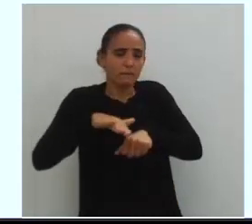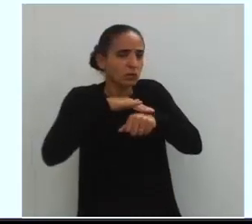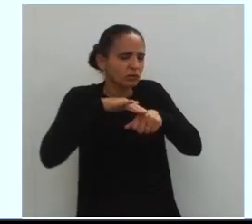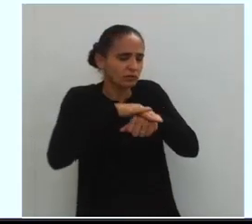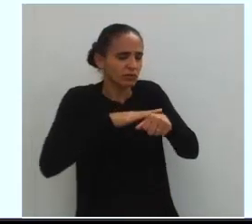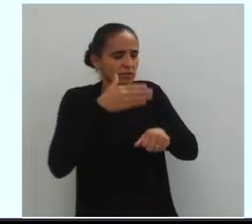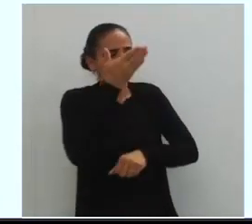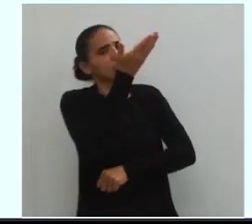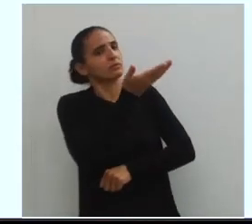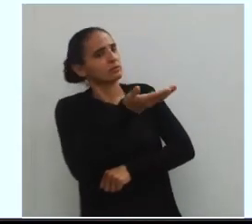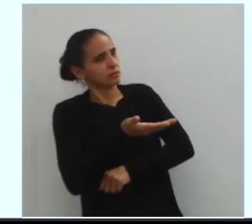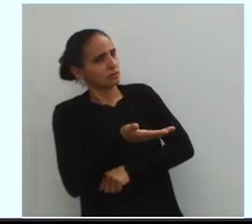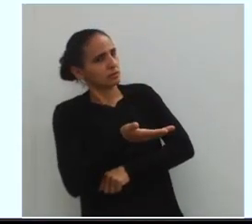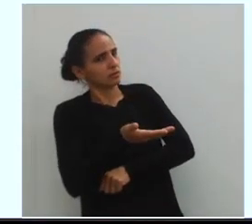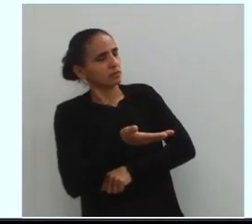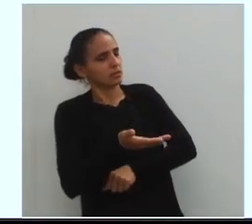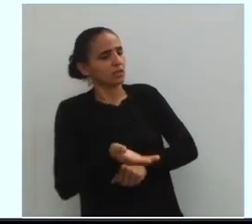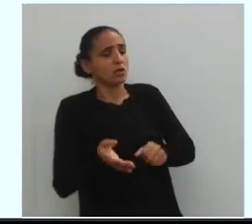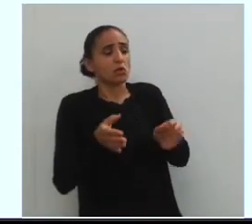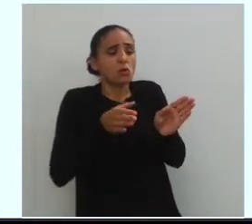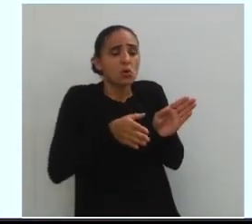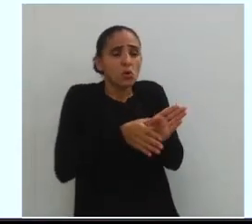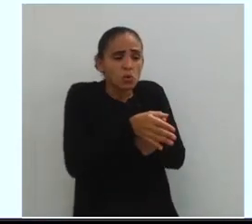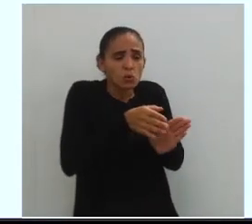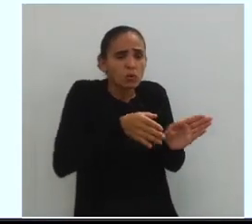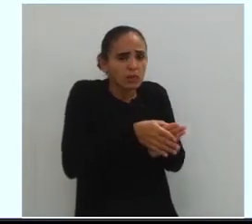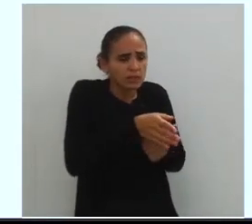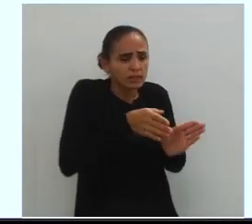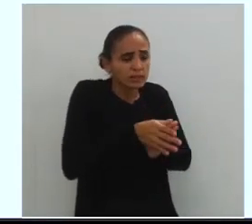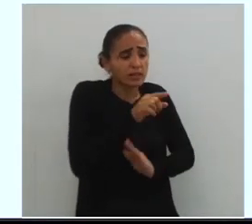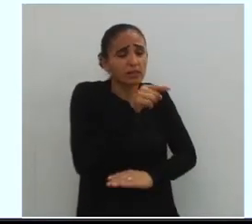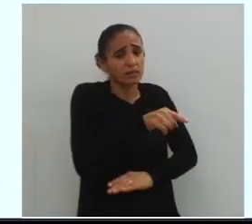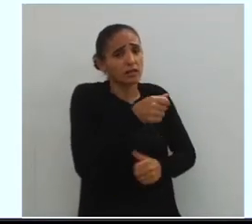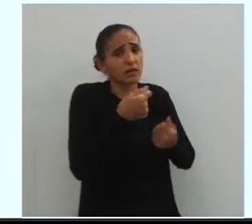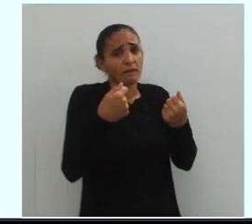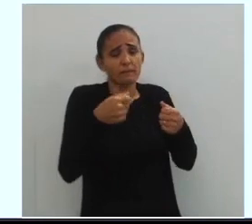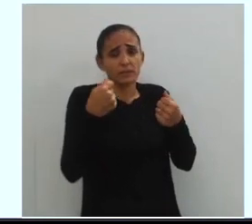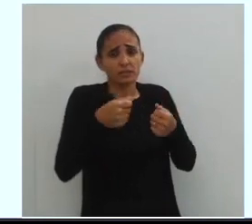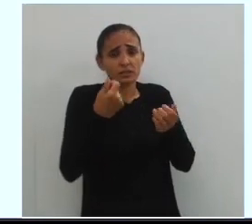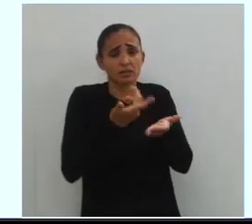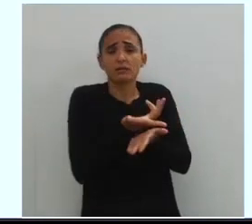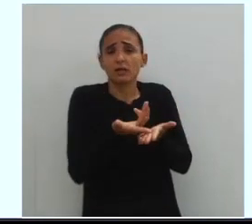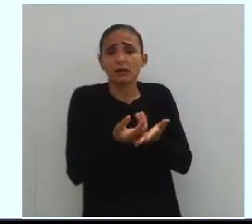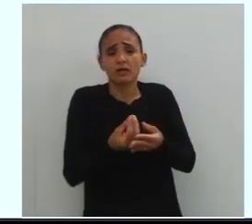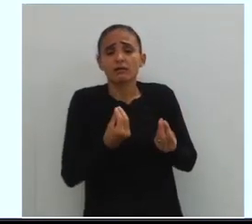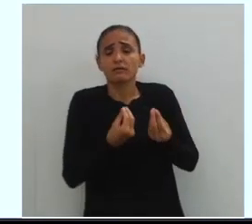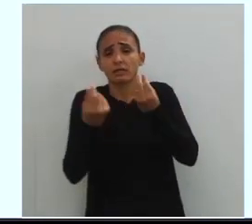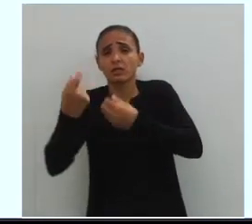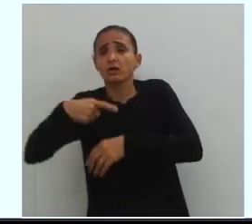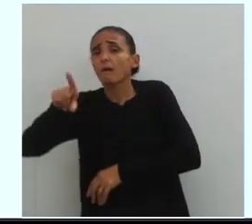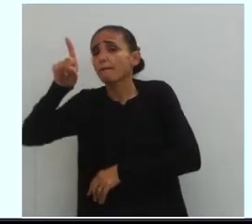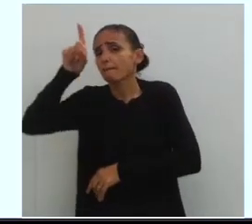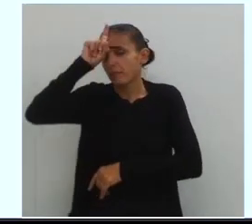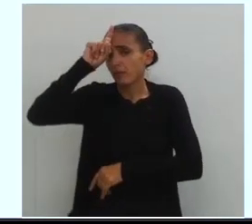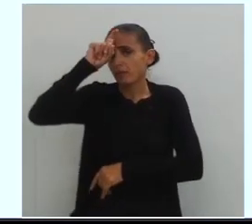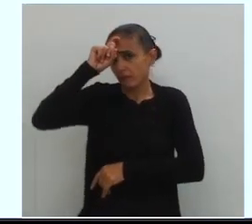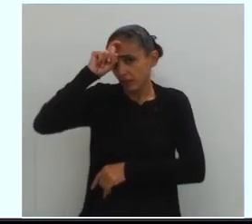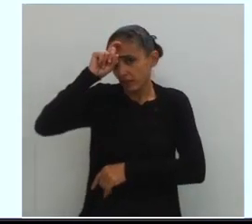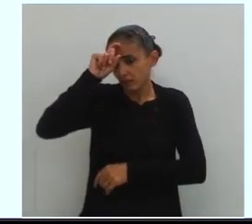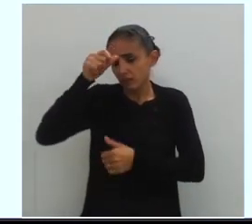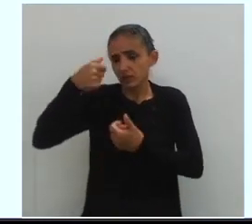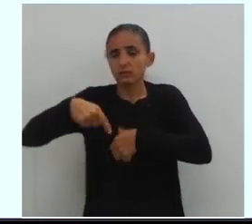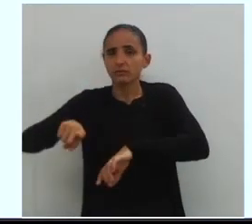de dependência, vai vir aí a questão da internação por causa da abstinência. Então, diante